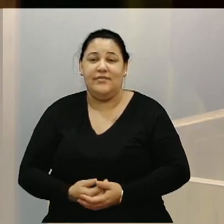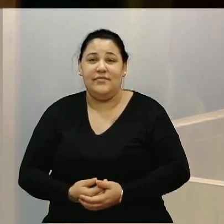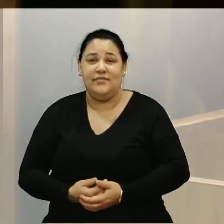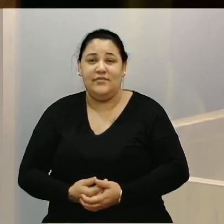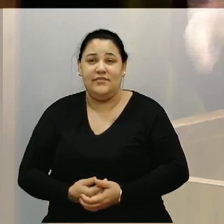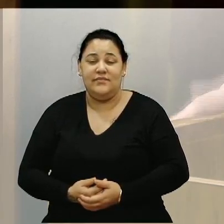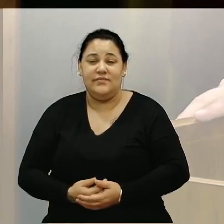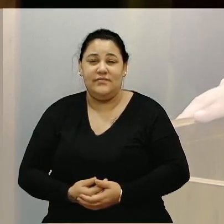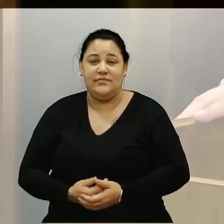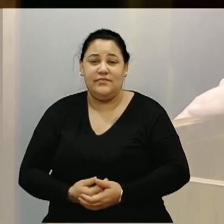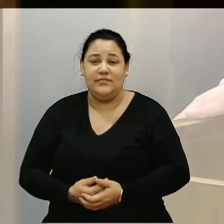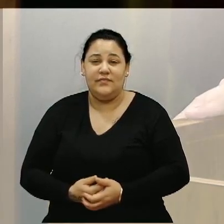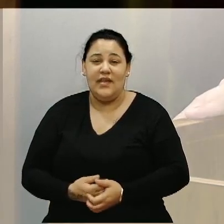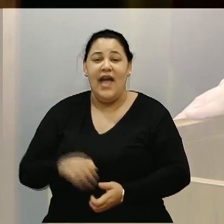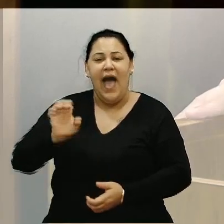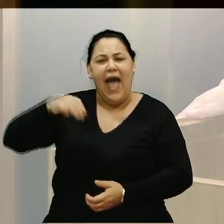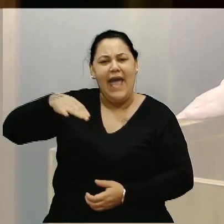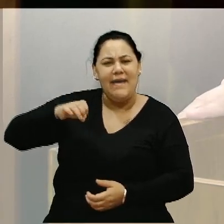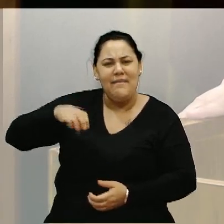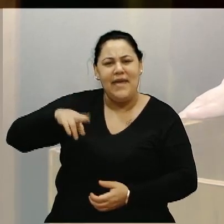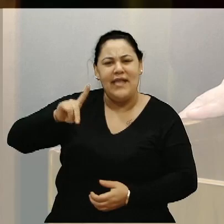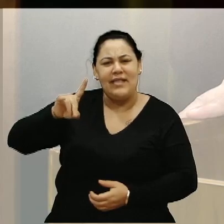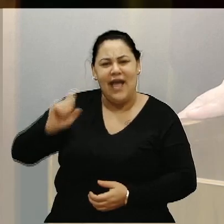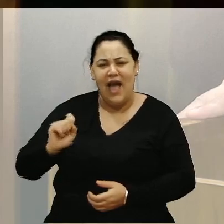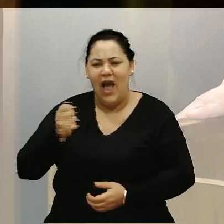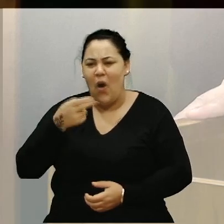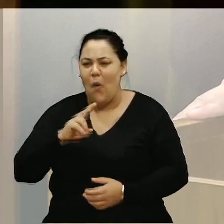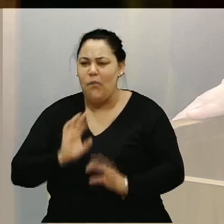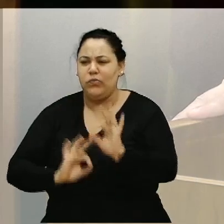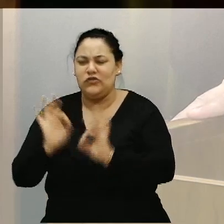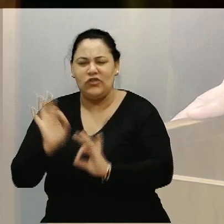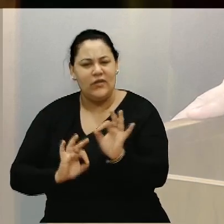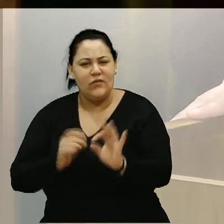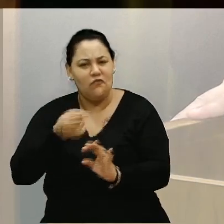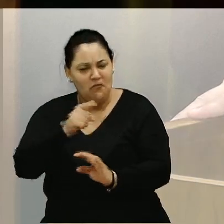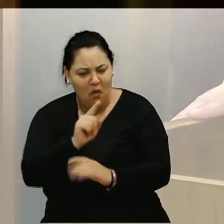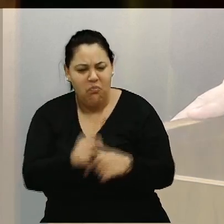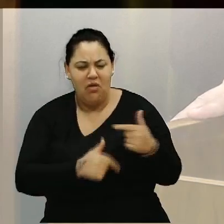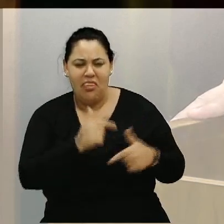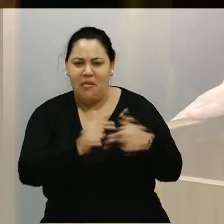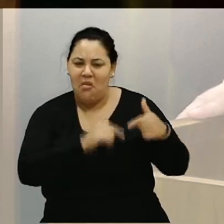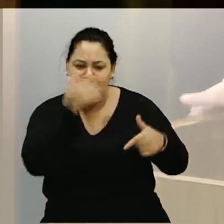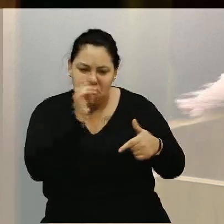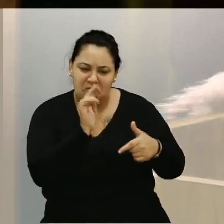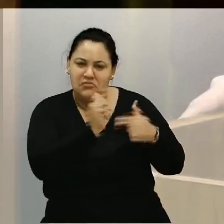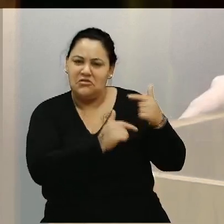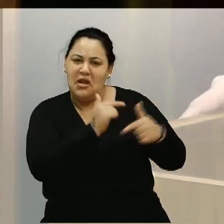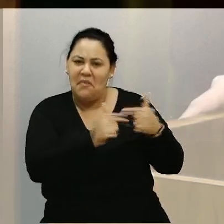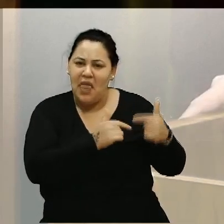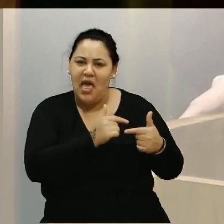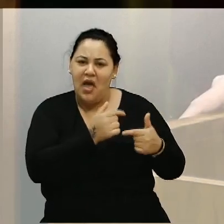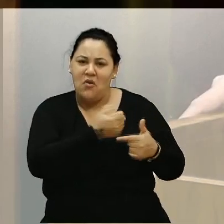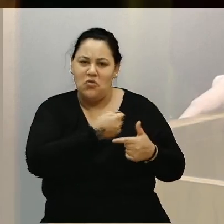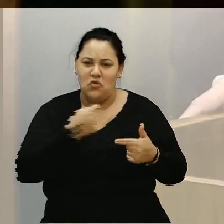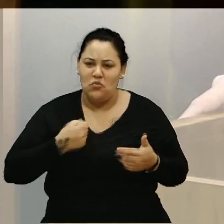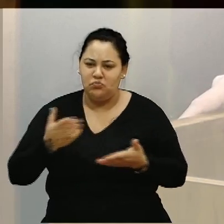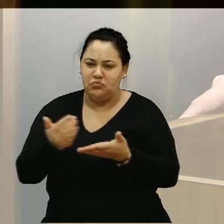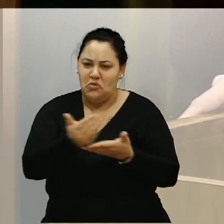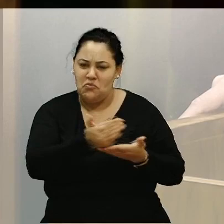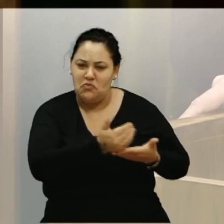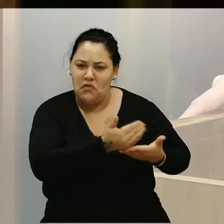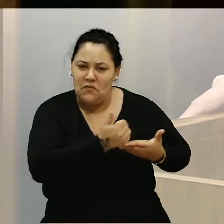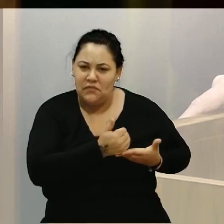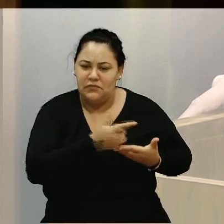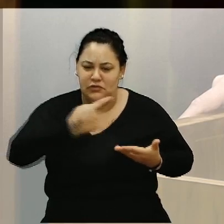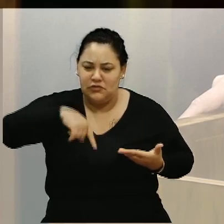A emenda que sai o projeto. Vamos trabalhar para melhorar o número de recursos que a nossa cidade,